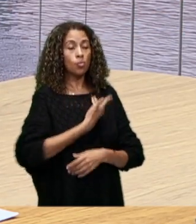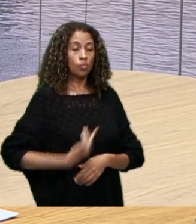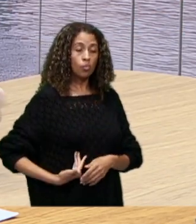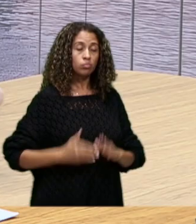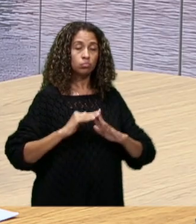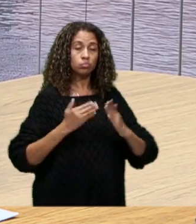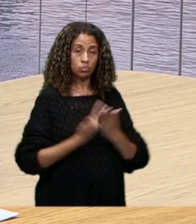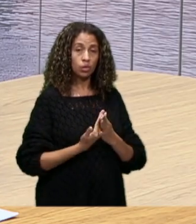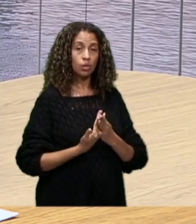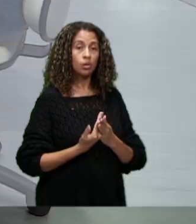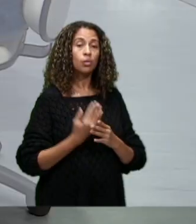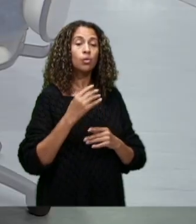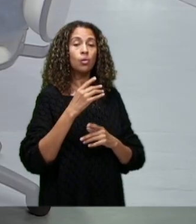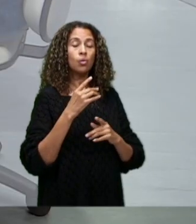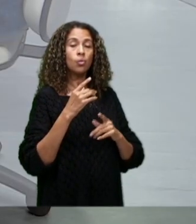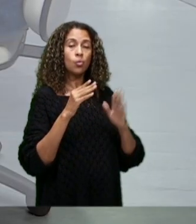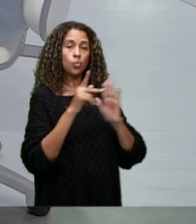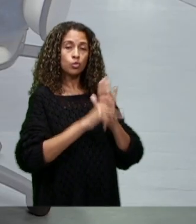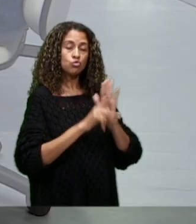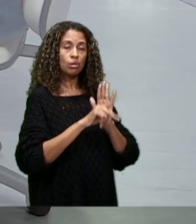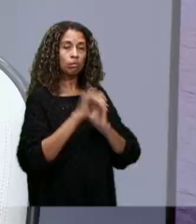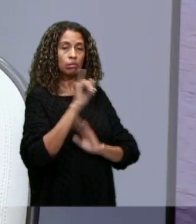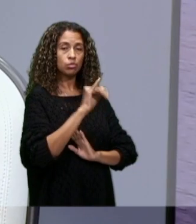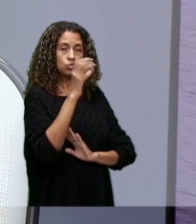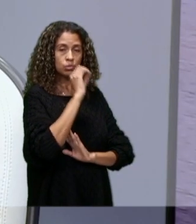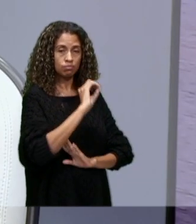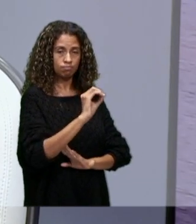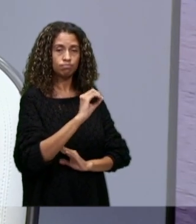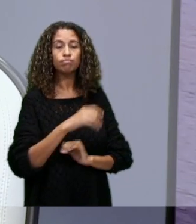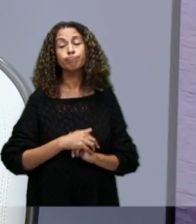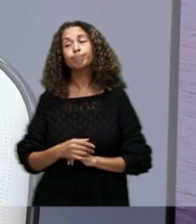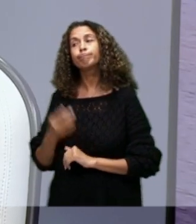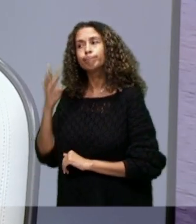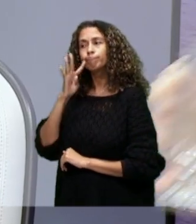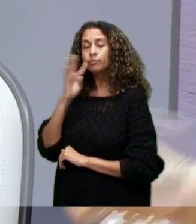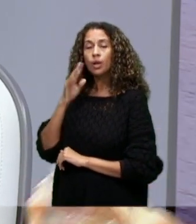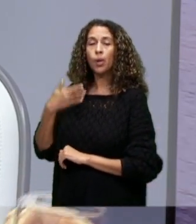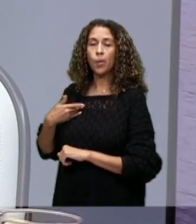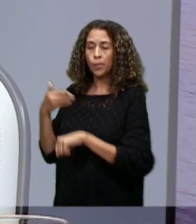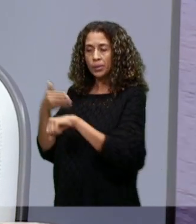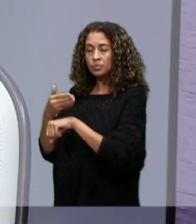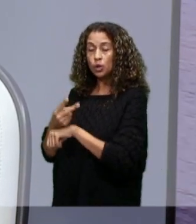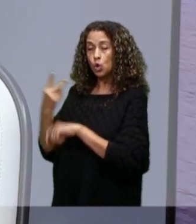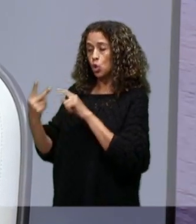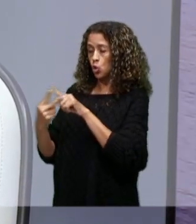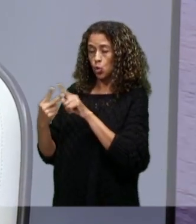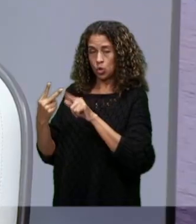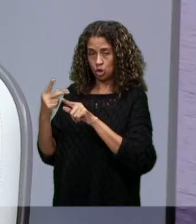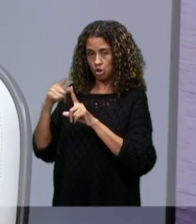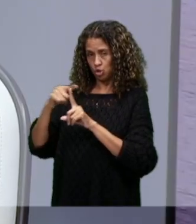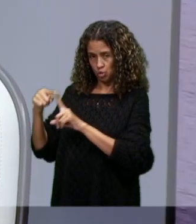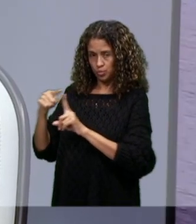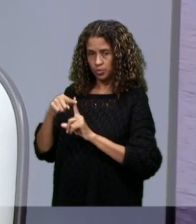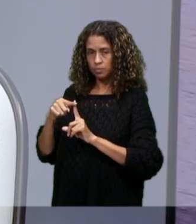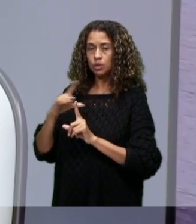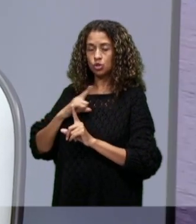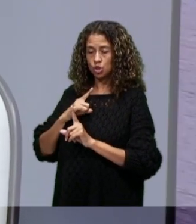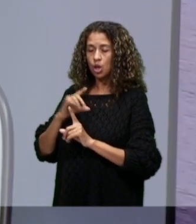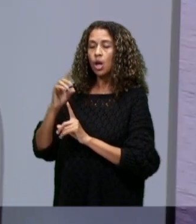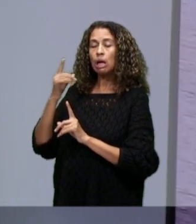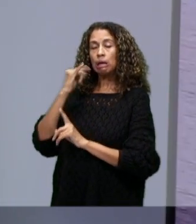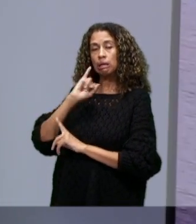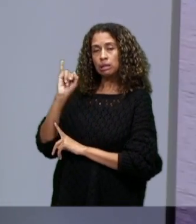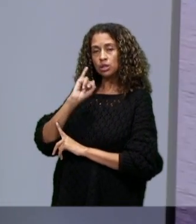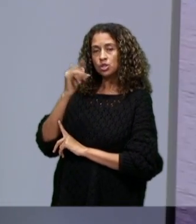o Itajaí Lixo Zero? Foi bacana porque eu participei de duas formas, como o Itajaí Lixo Zero, a gente tinha um stand na feira, e eu também